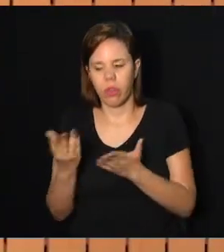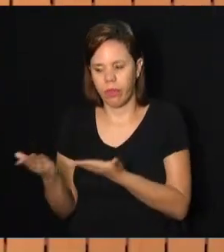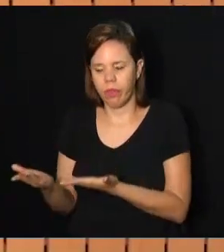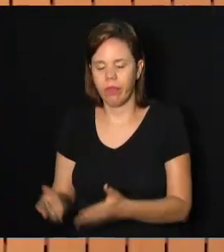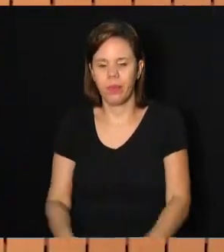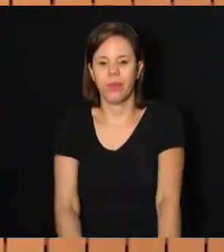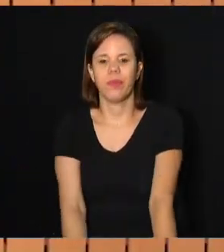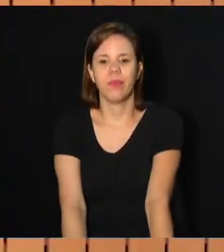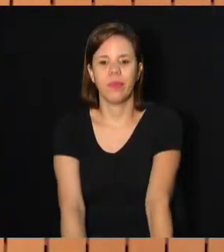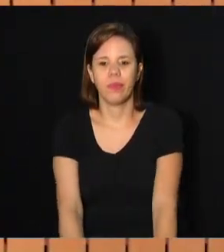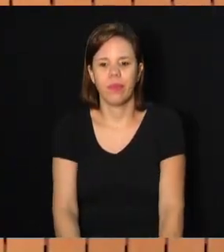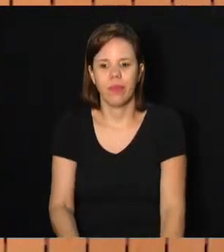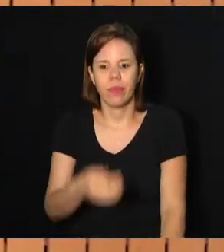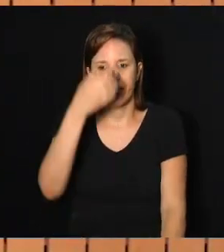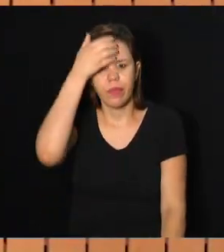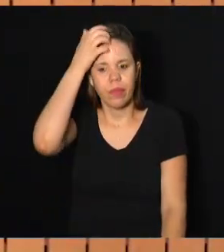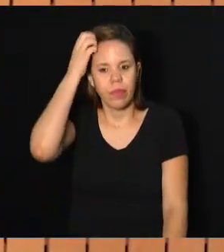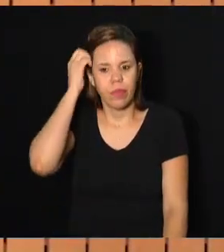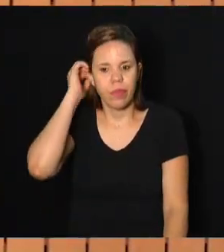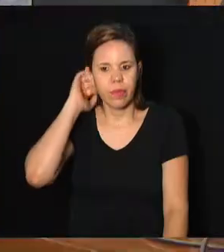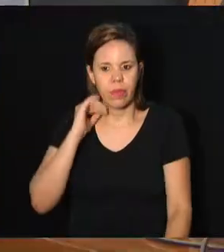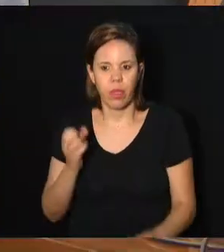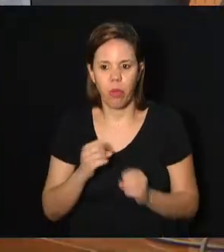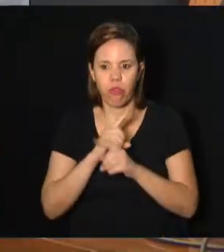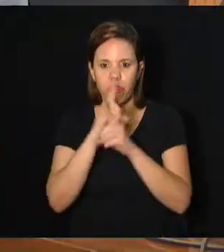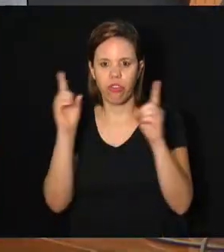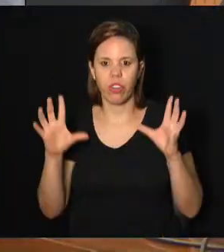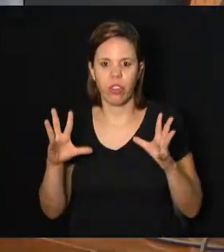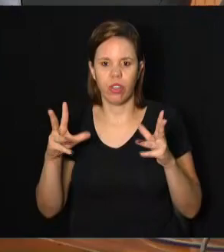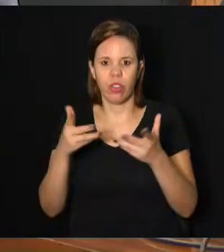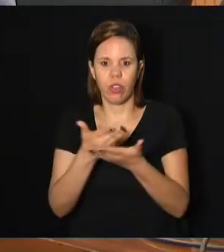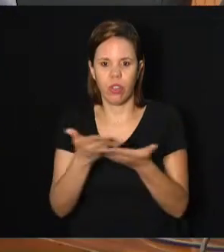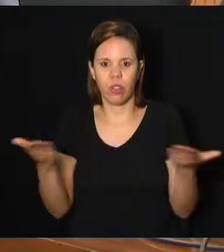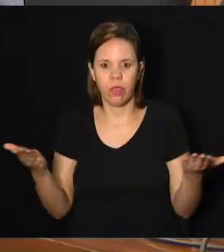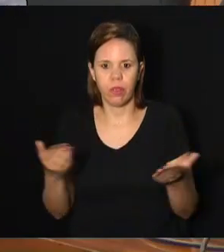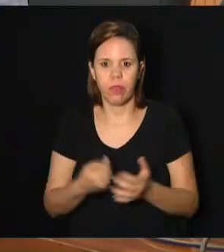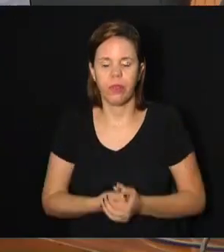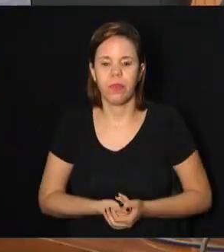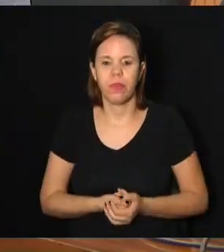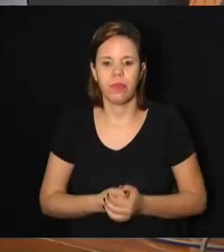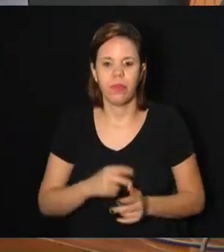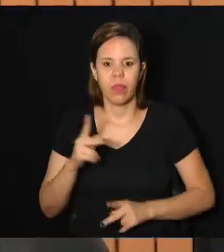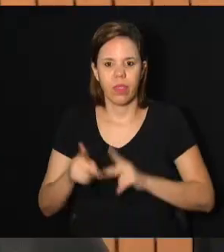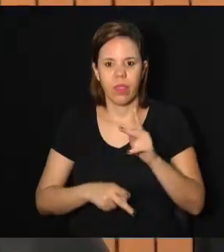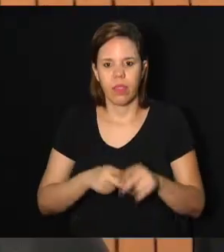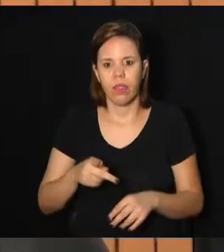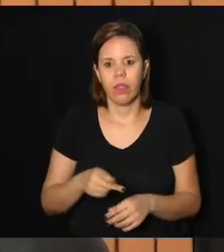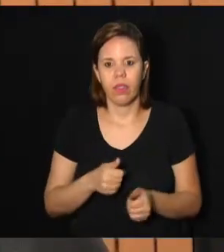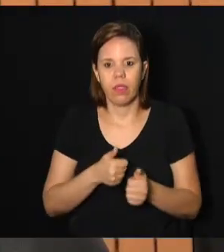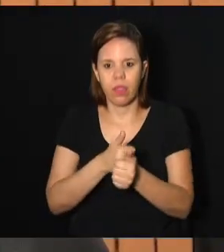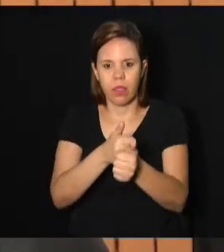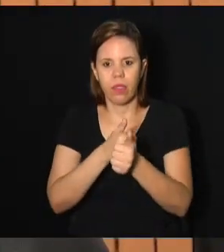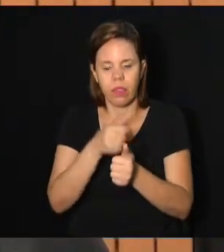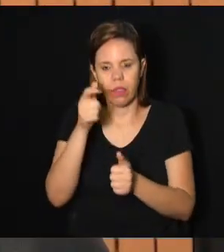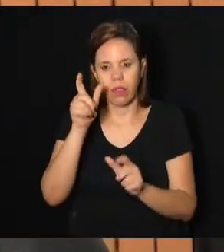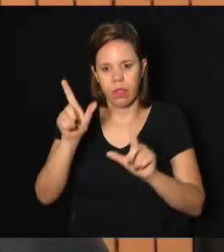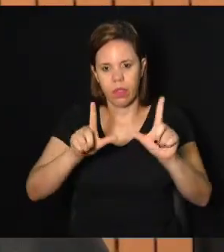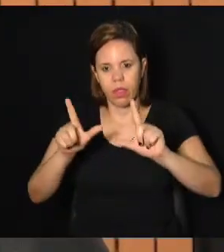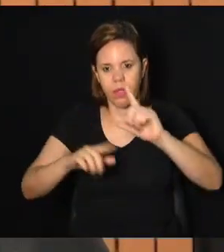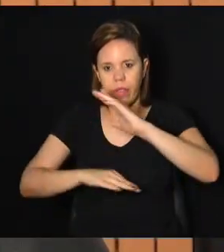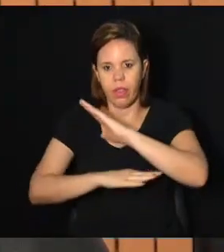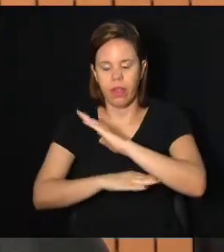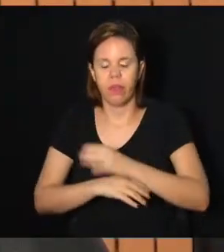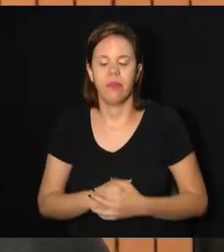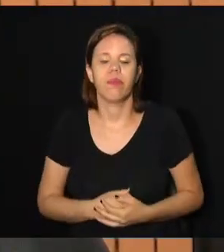palavra. Bom dia a todas e todos. Bom dia às pessoas que estão nos acompanhando pela TV Câmara